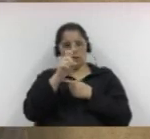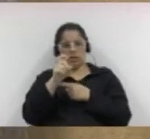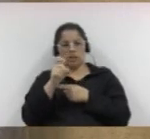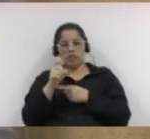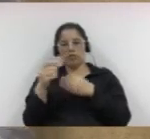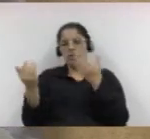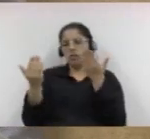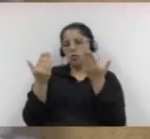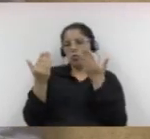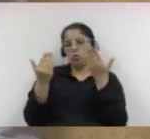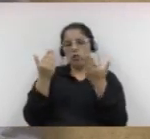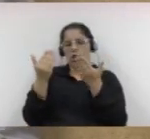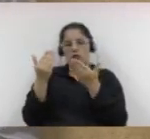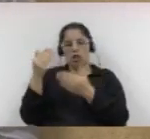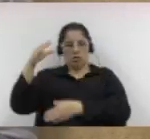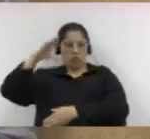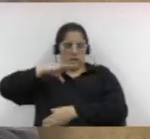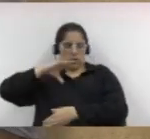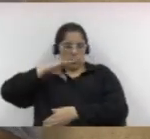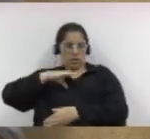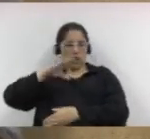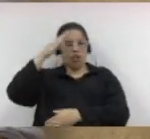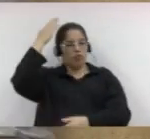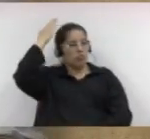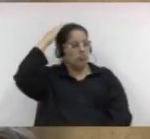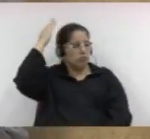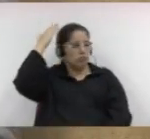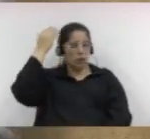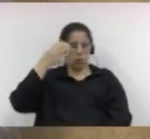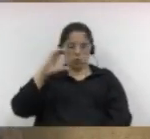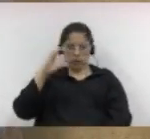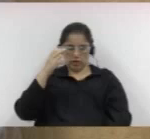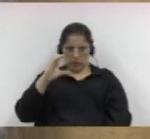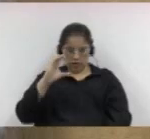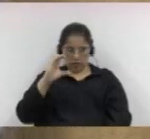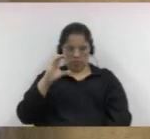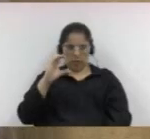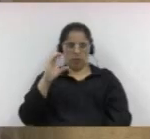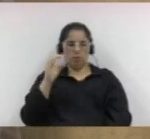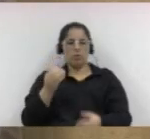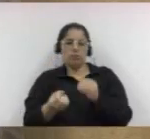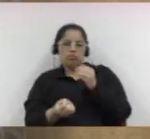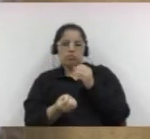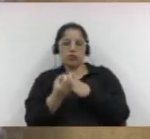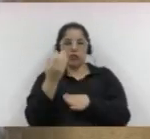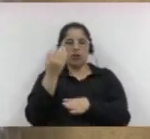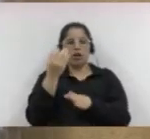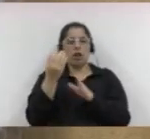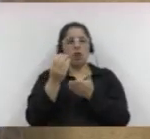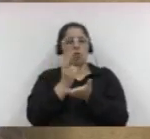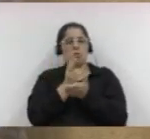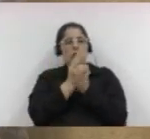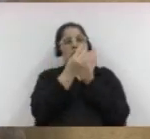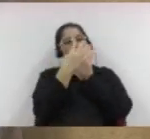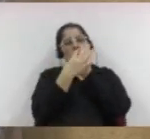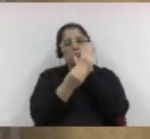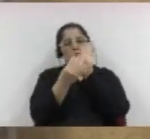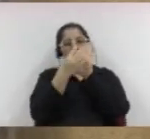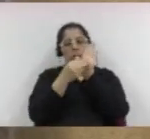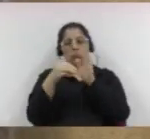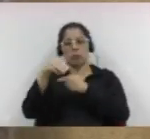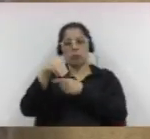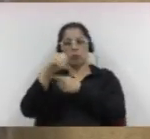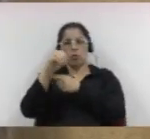uma cidade modelo para essas questões de planejamento urbano, para implantar em Limeira. Muito provavelmente, este mecanismo